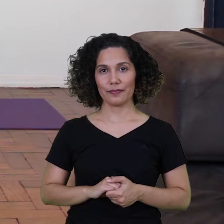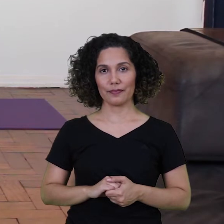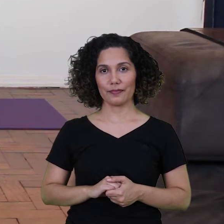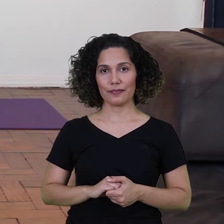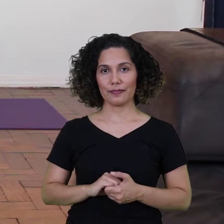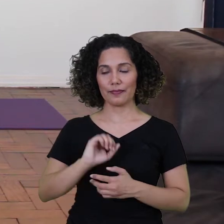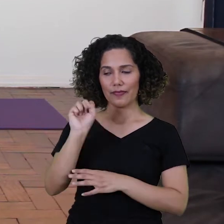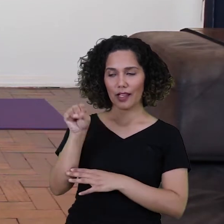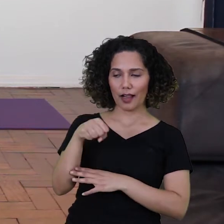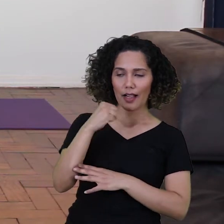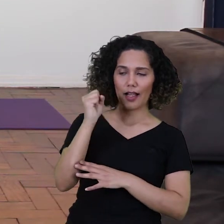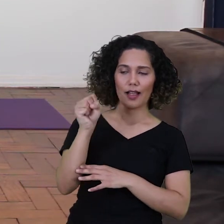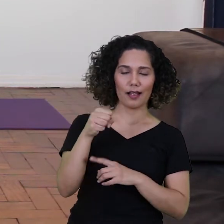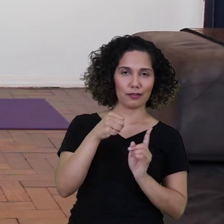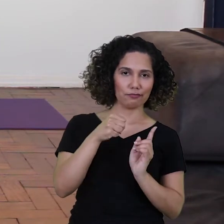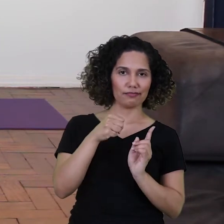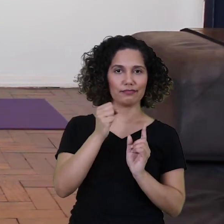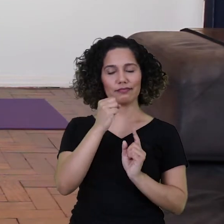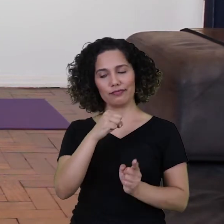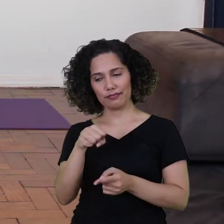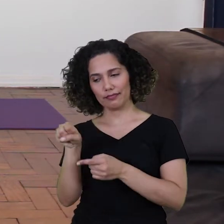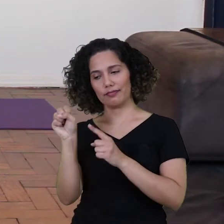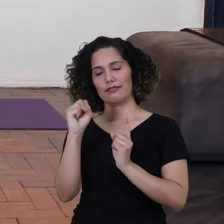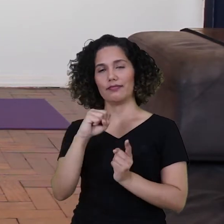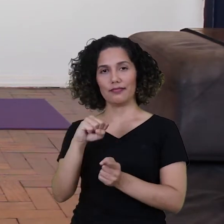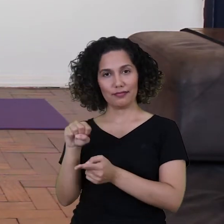Solta o pescoço para outro lado.